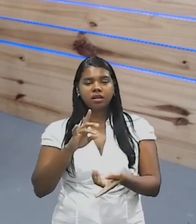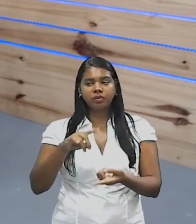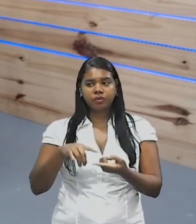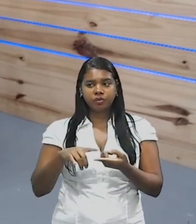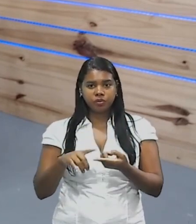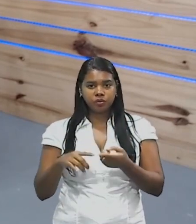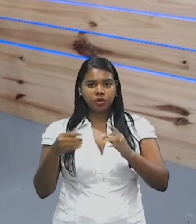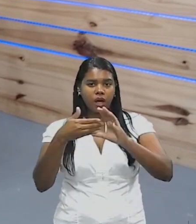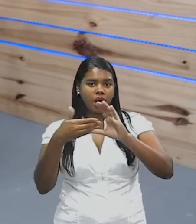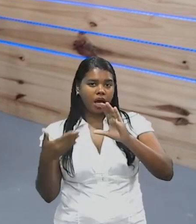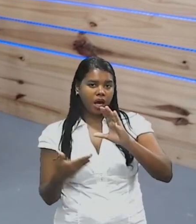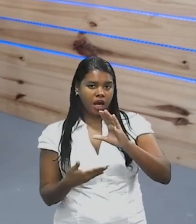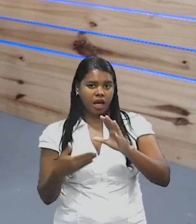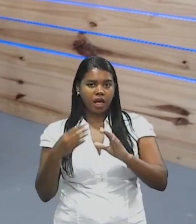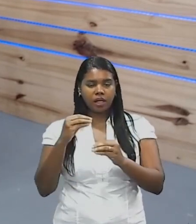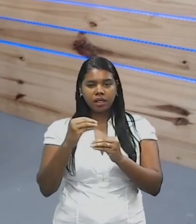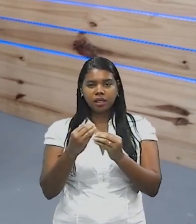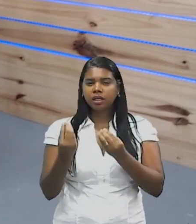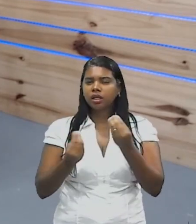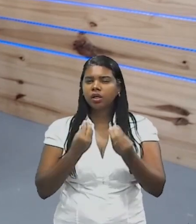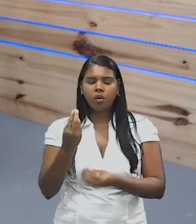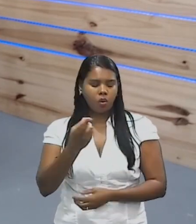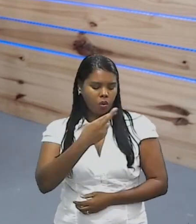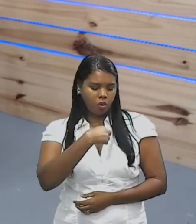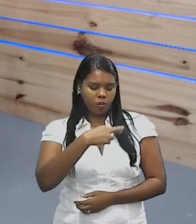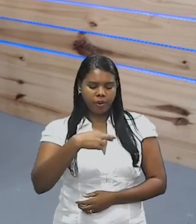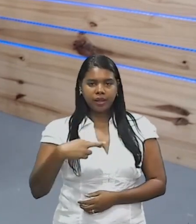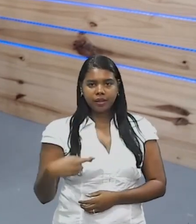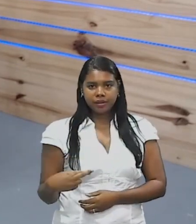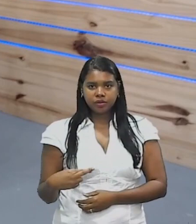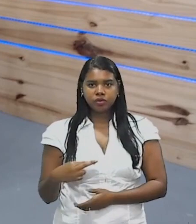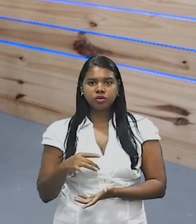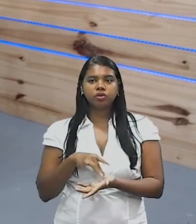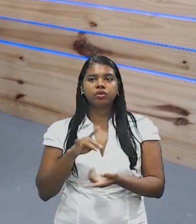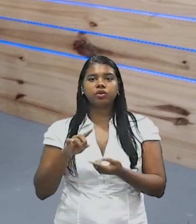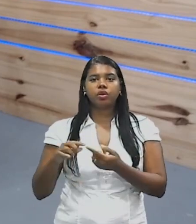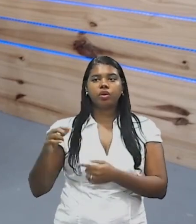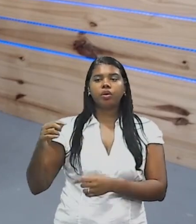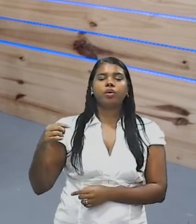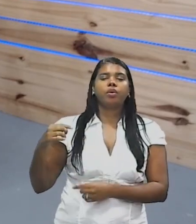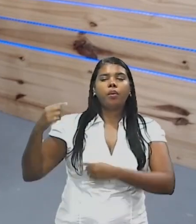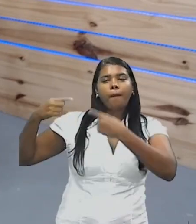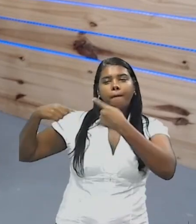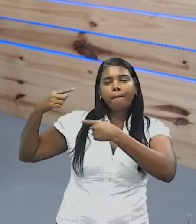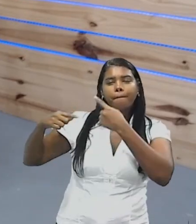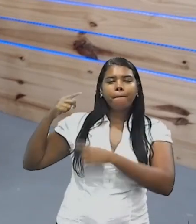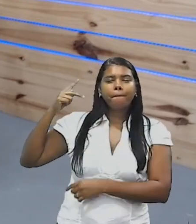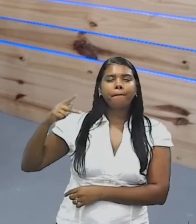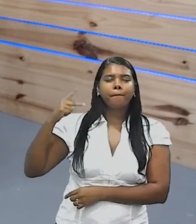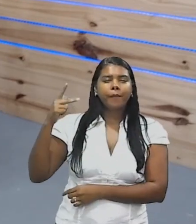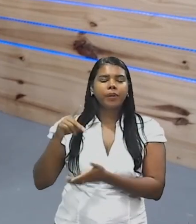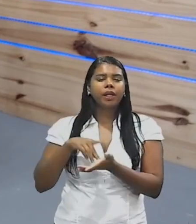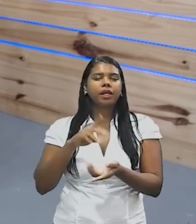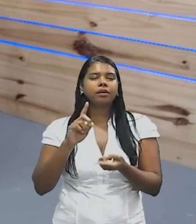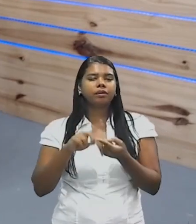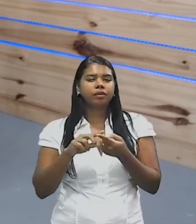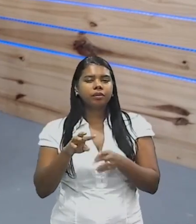tragam características como a religião, político, o direcionamento político,